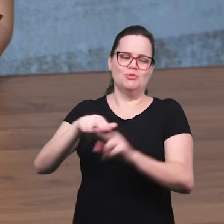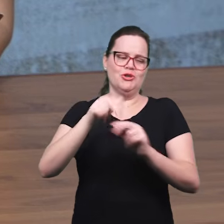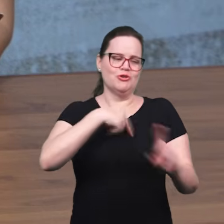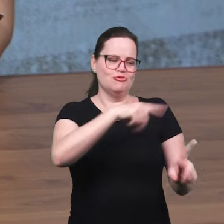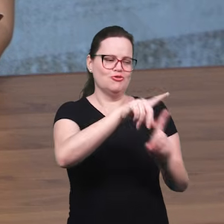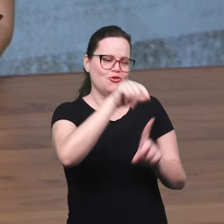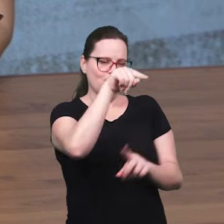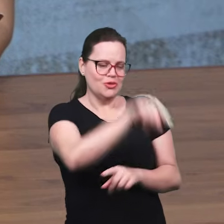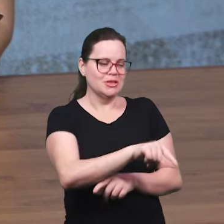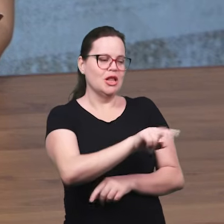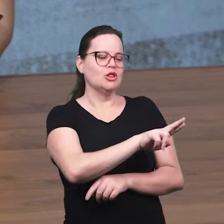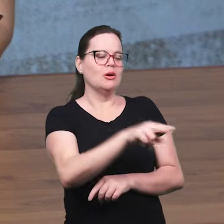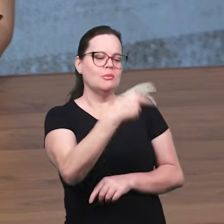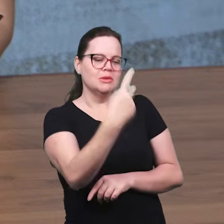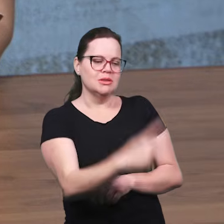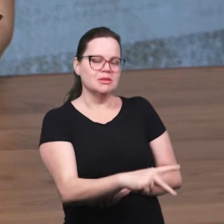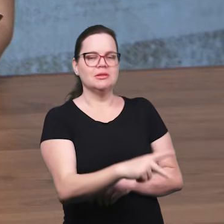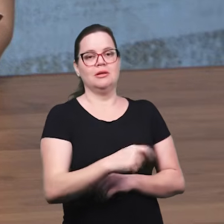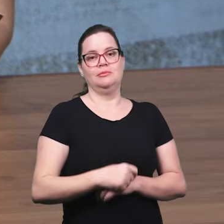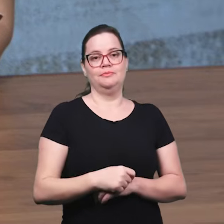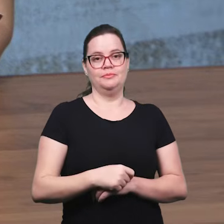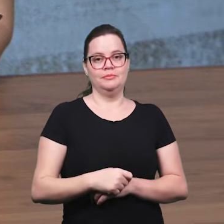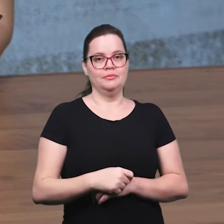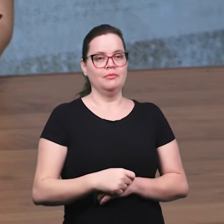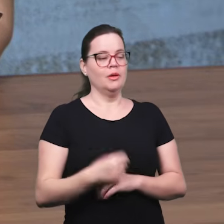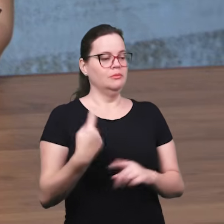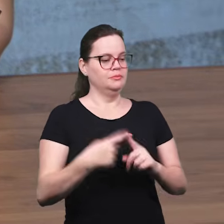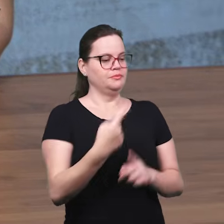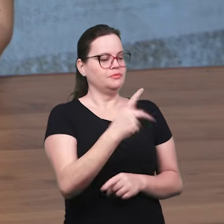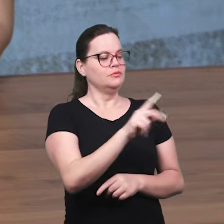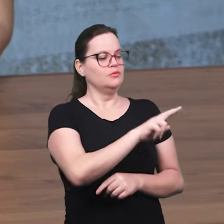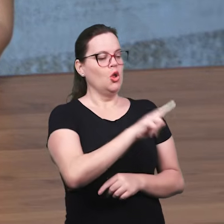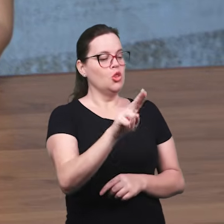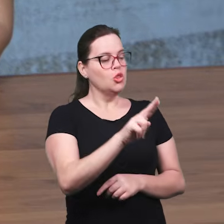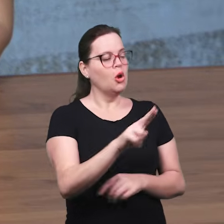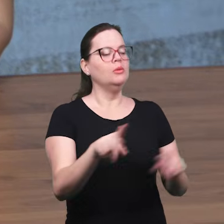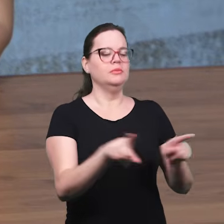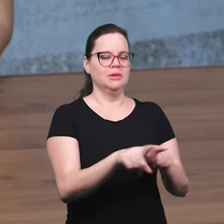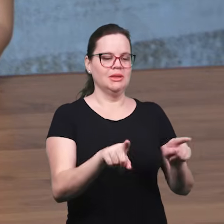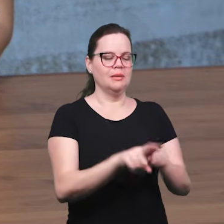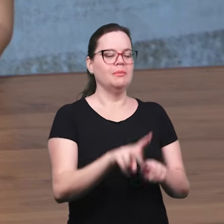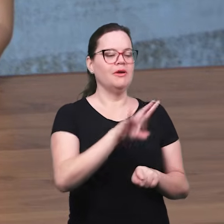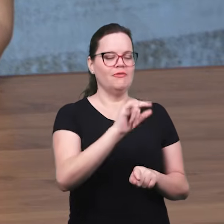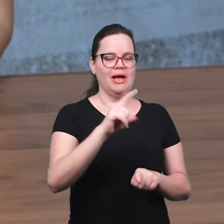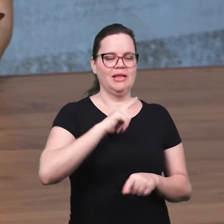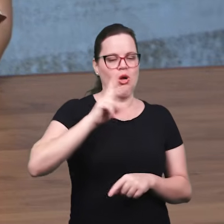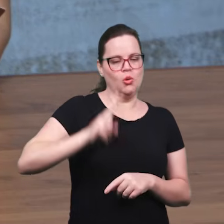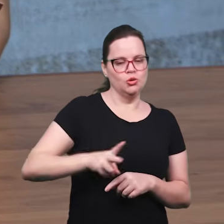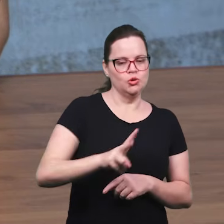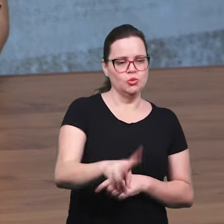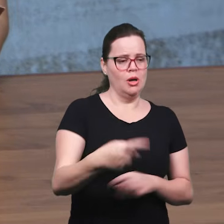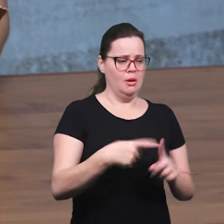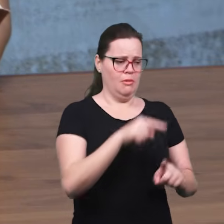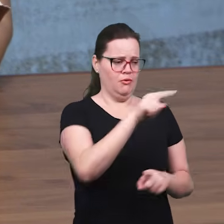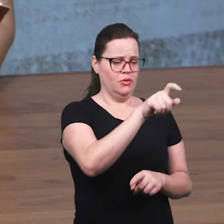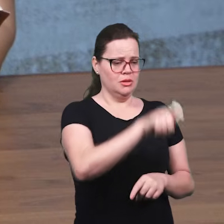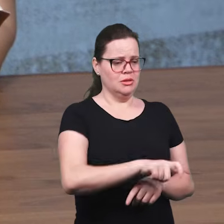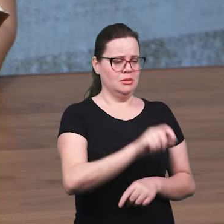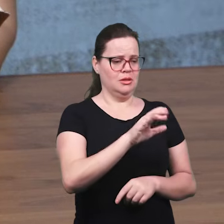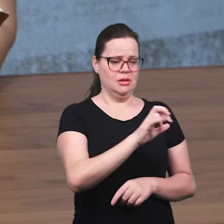chamarei pelo teu nome, pus-te o teu sobrenome, ainda que não me